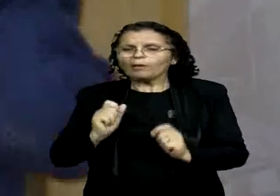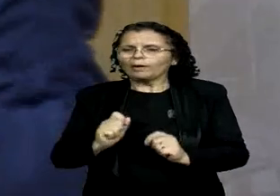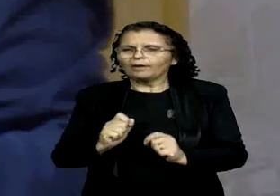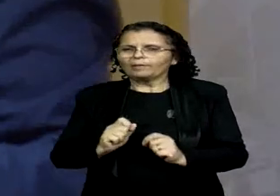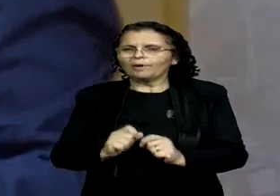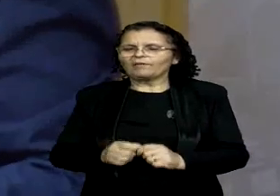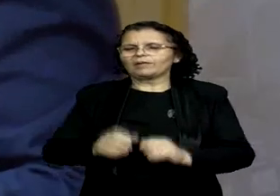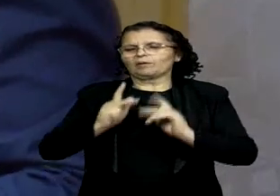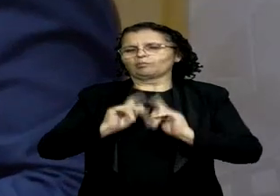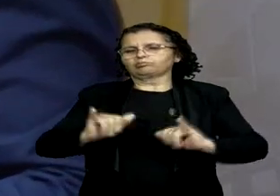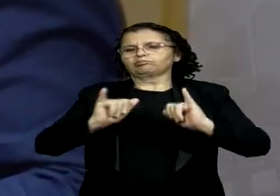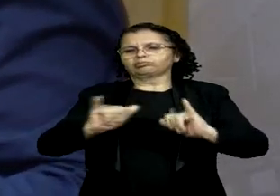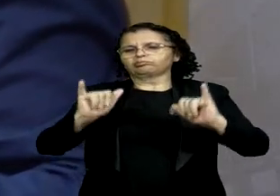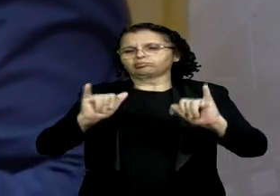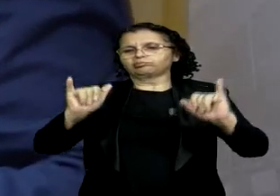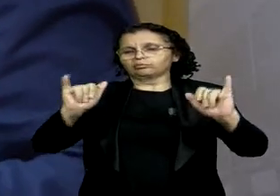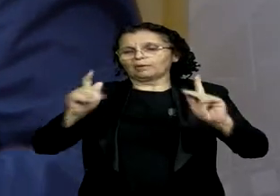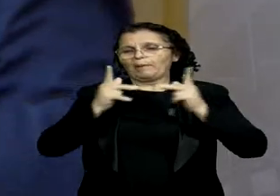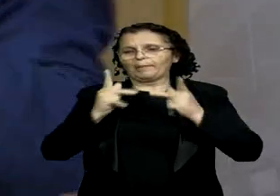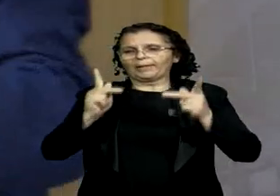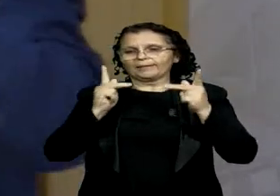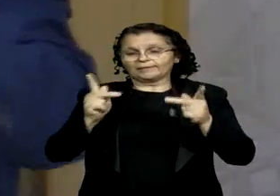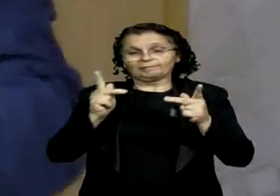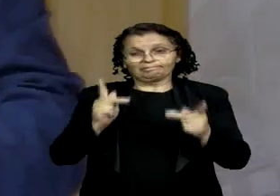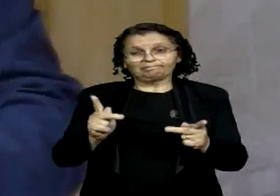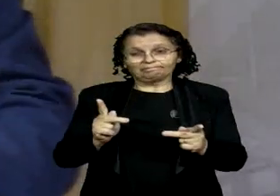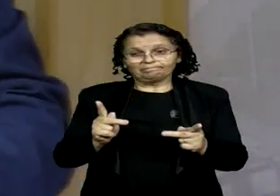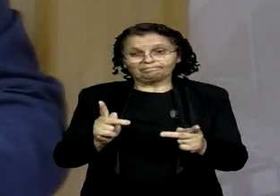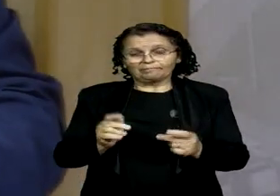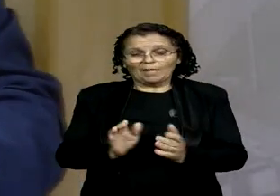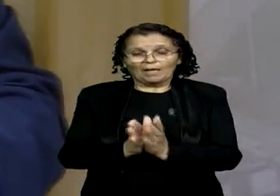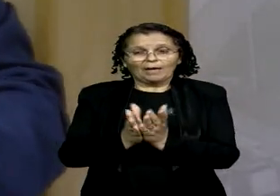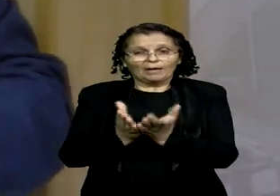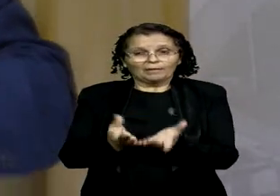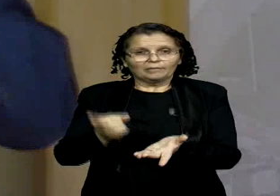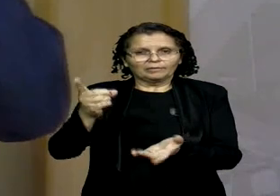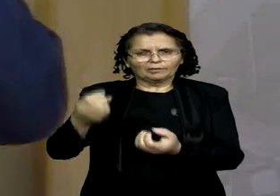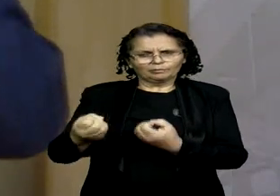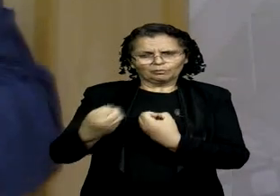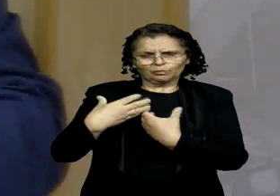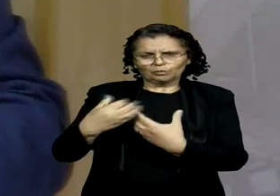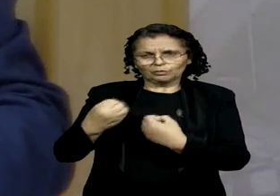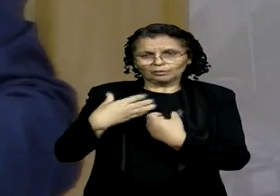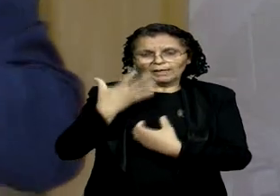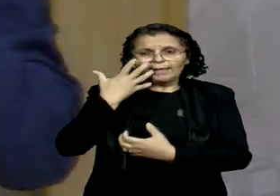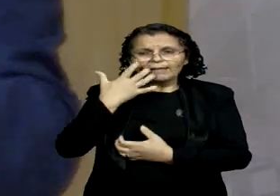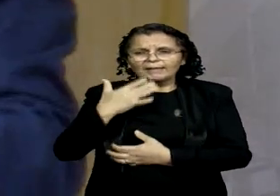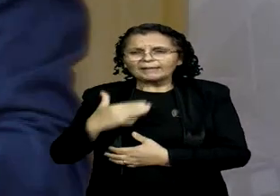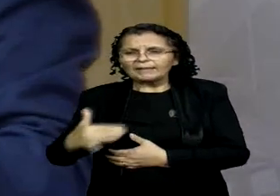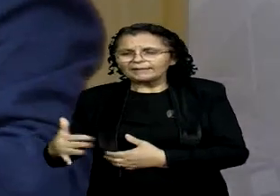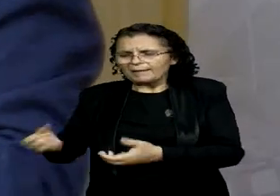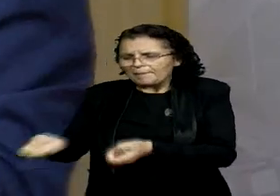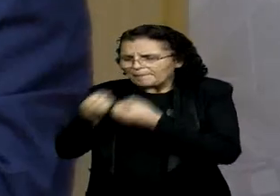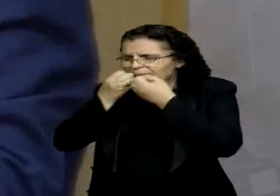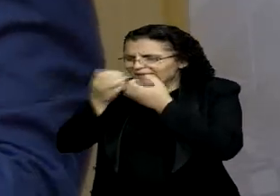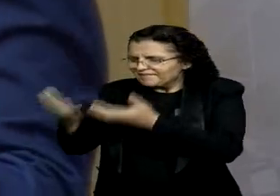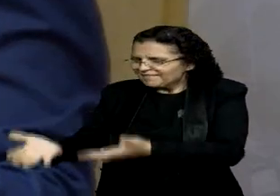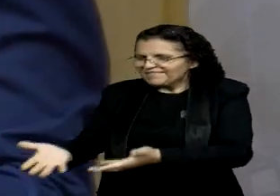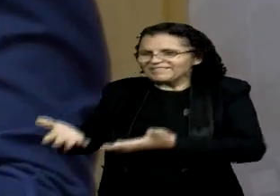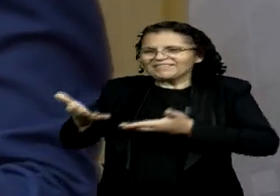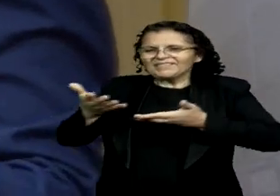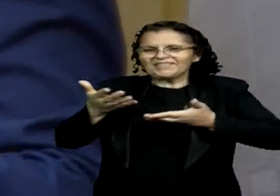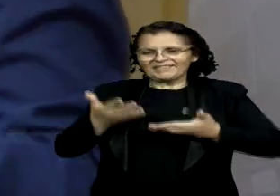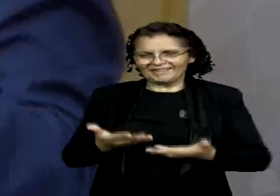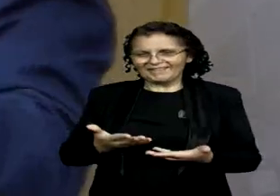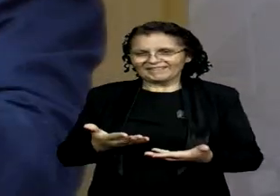fazer os seus sermões. E a Bíblia nos ensina que as crianças são bem-vindas. Jesus mesmo